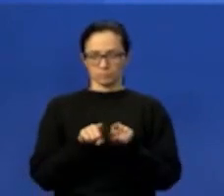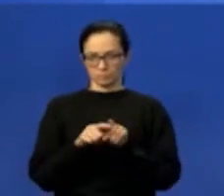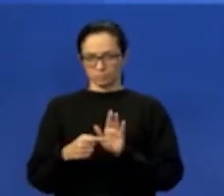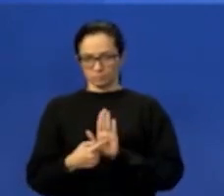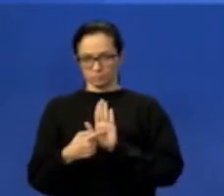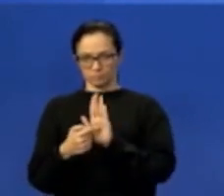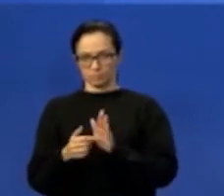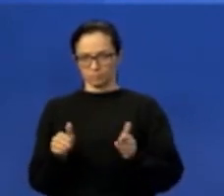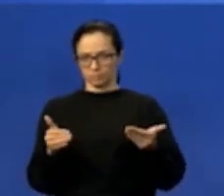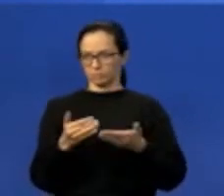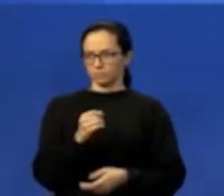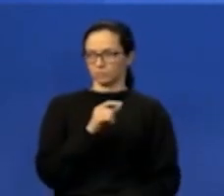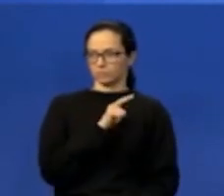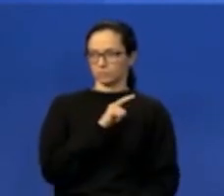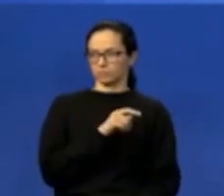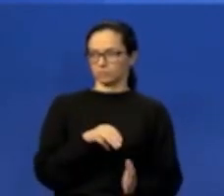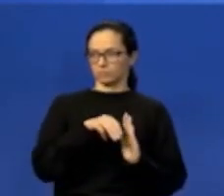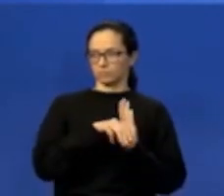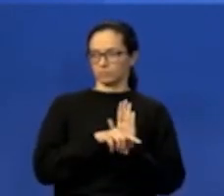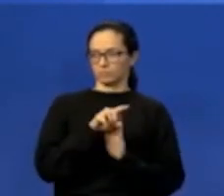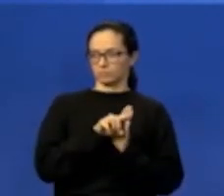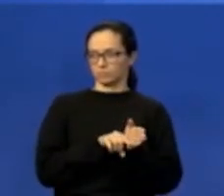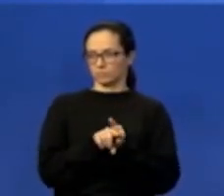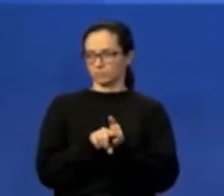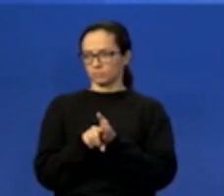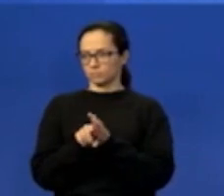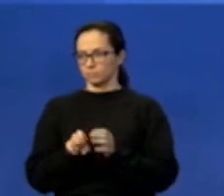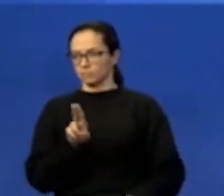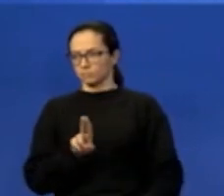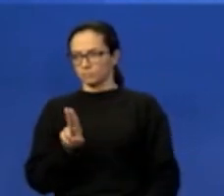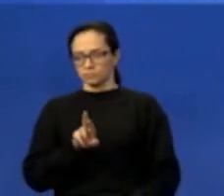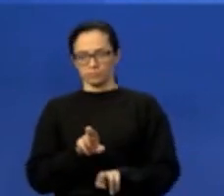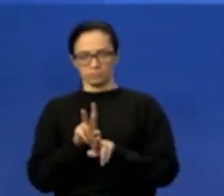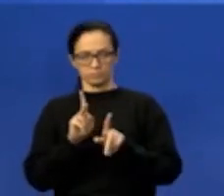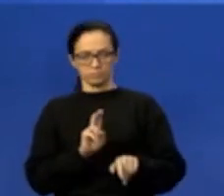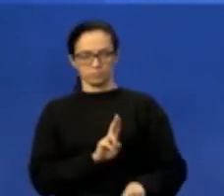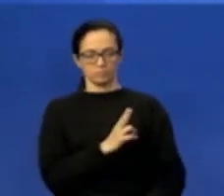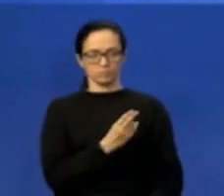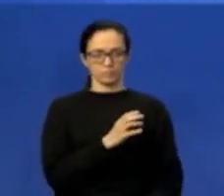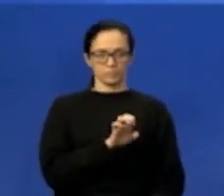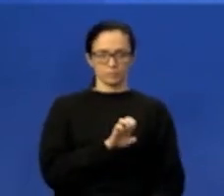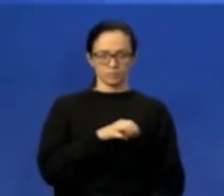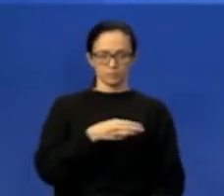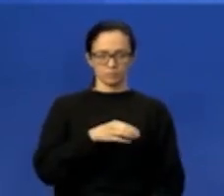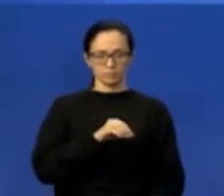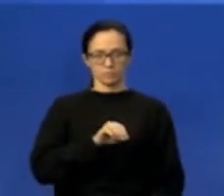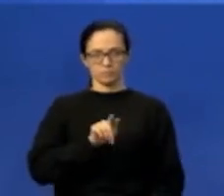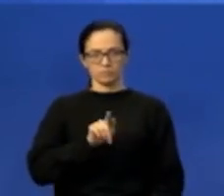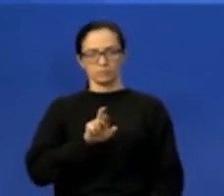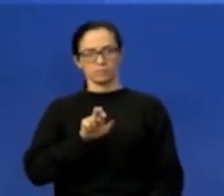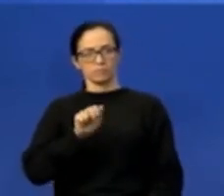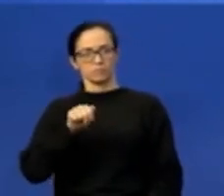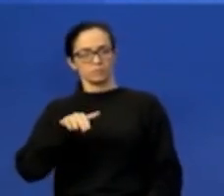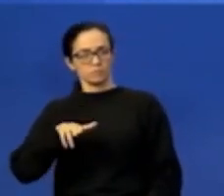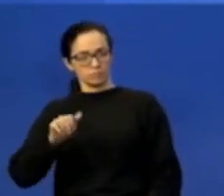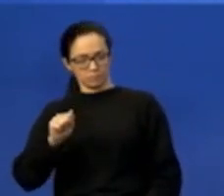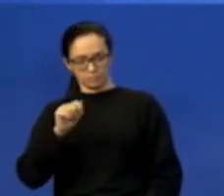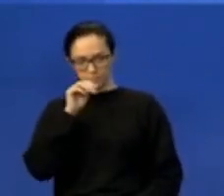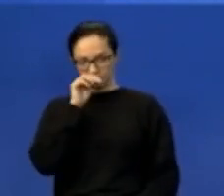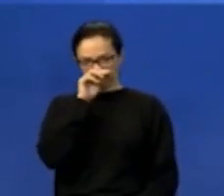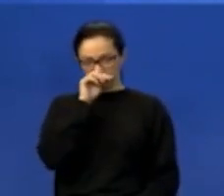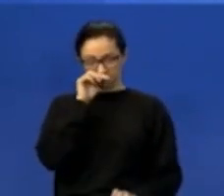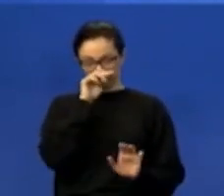início agora a um outro método de exame, que é o hemograma. Esse hemograma, ele é o principal método,